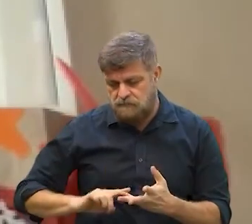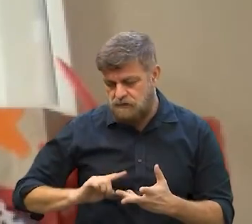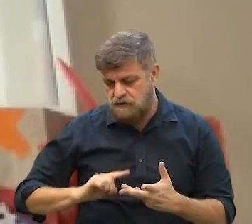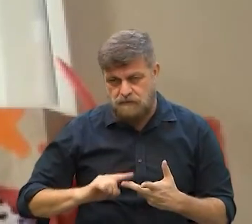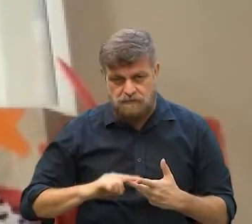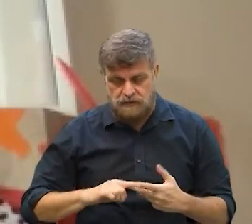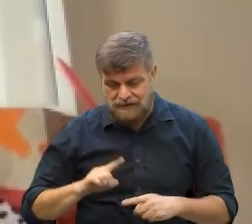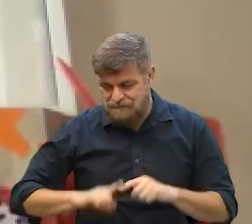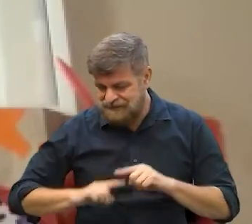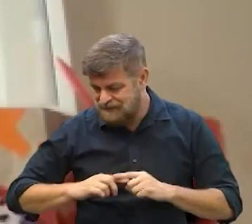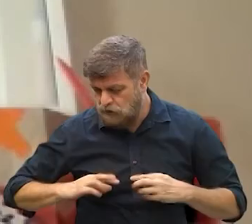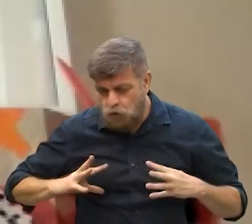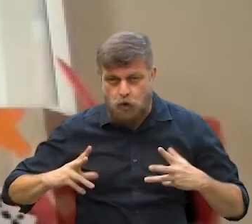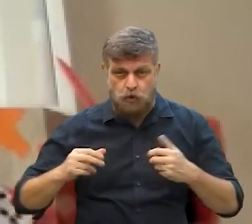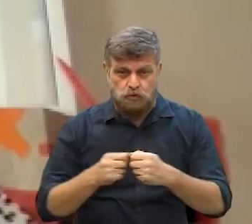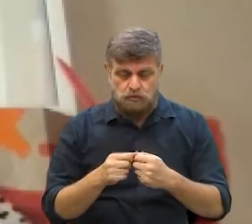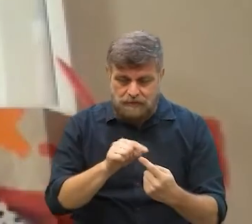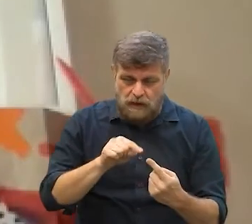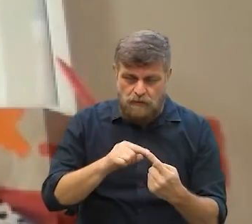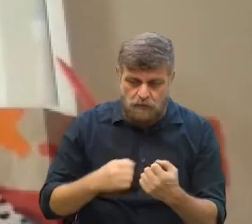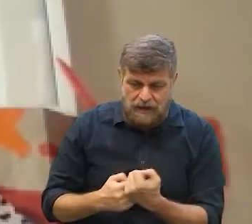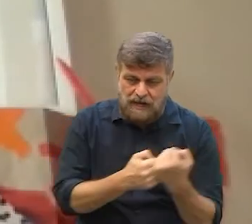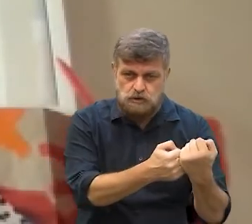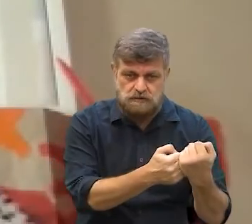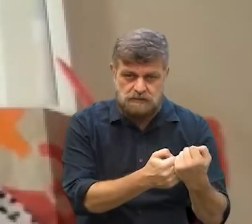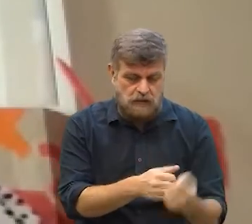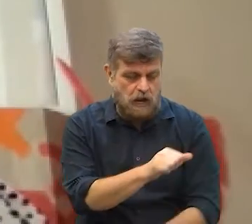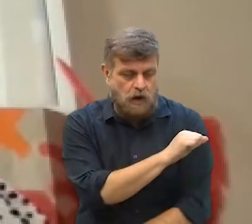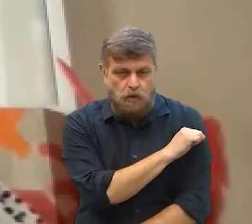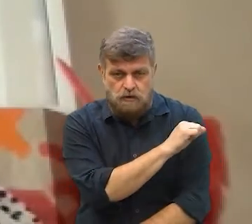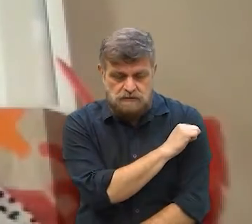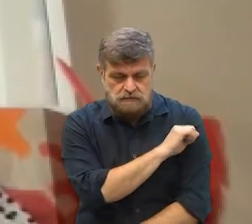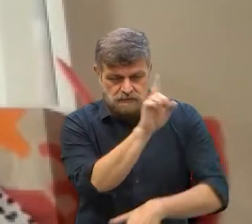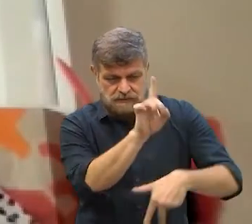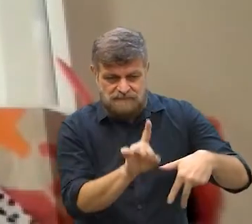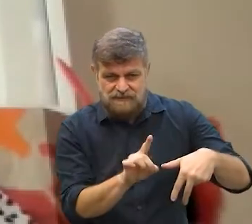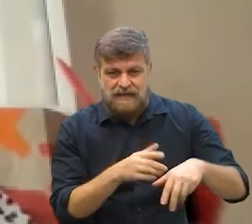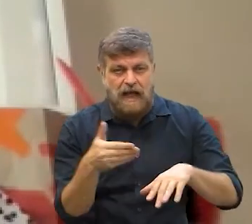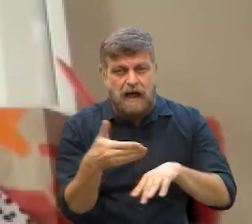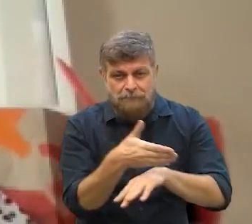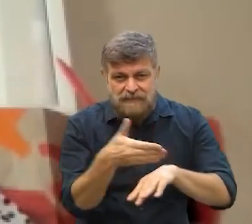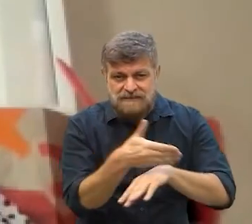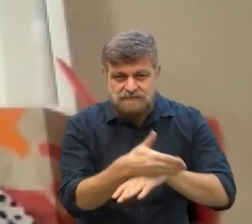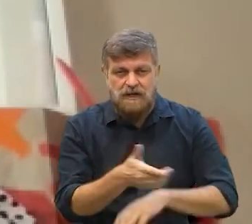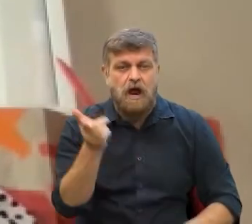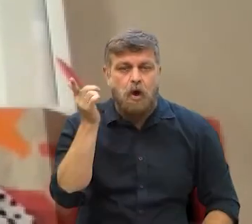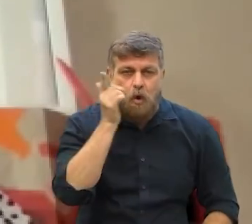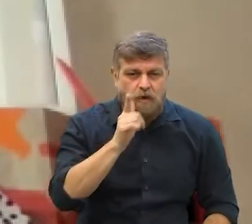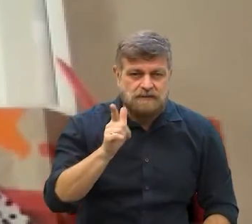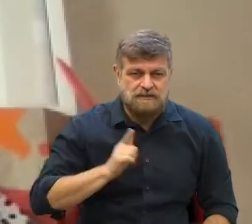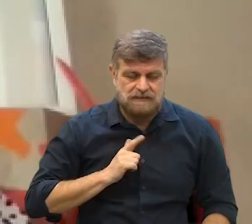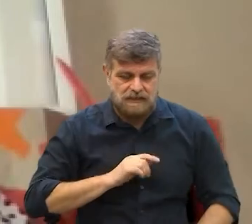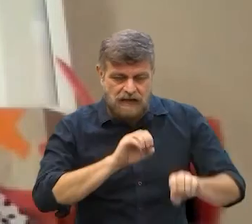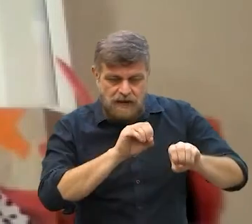tipo de recurso de apoio para ajudar esses meninos na escola a participarem, a terem acesso